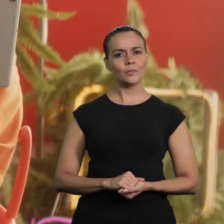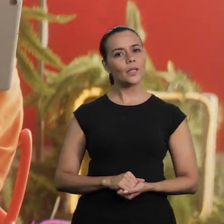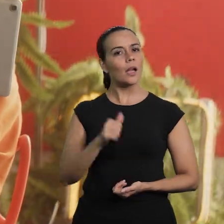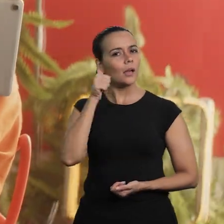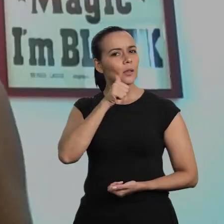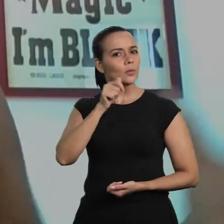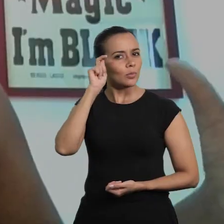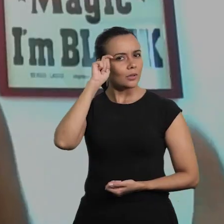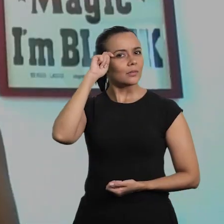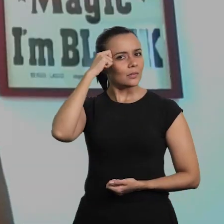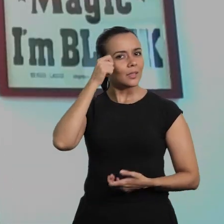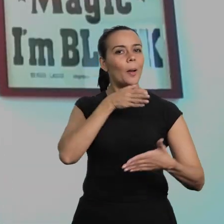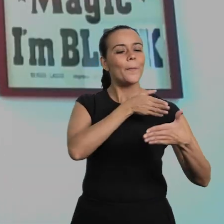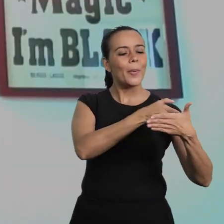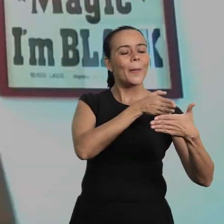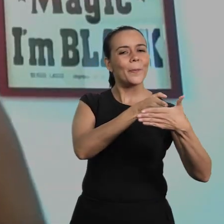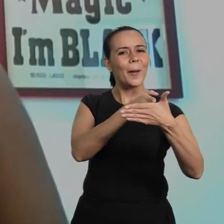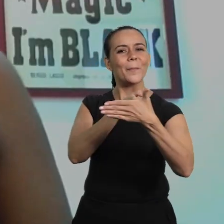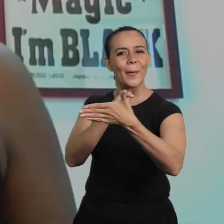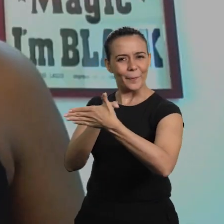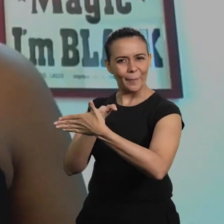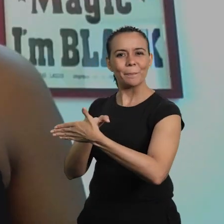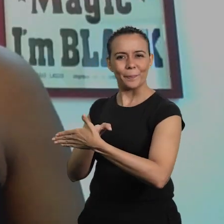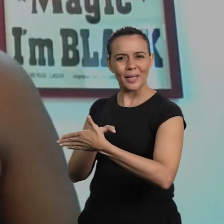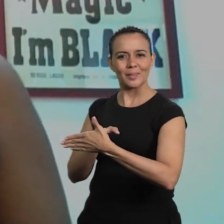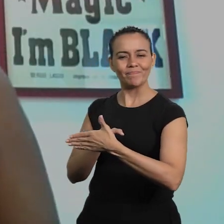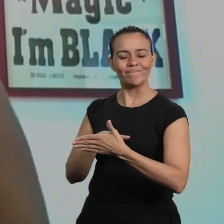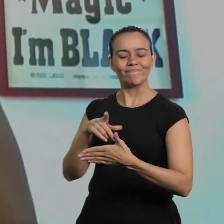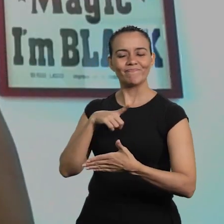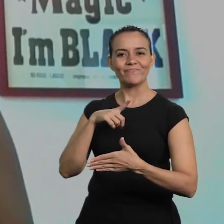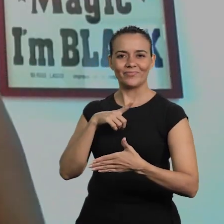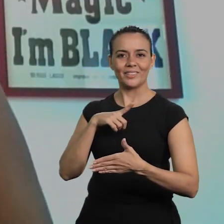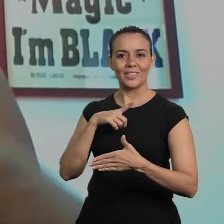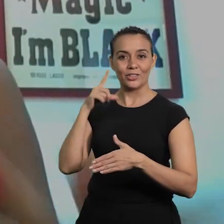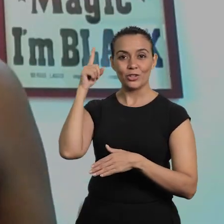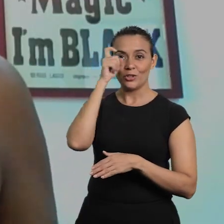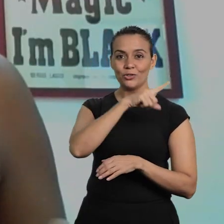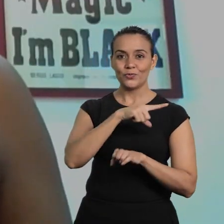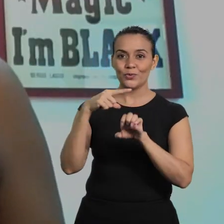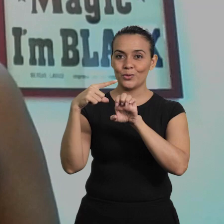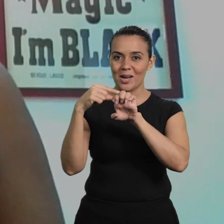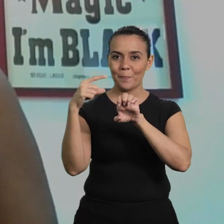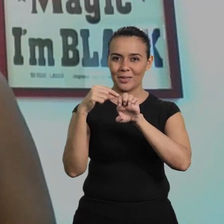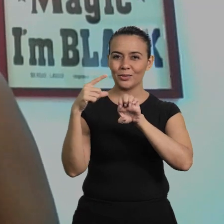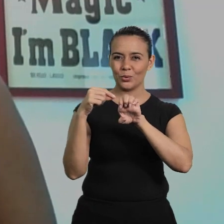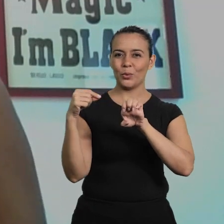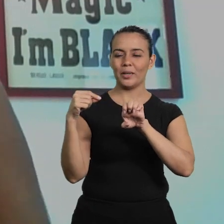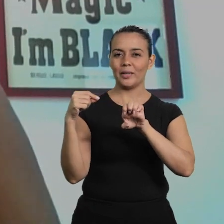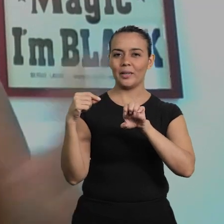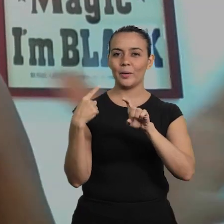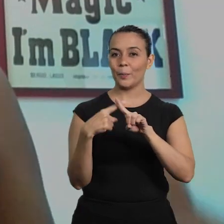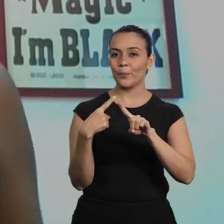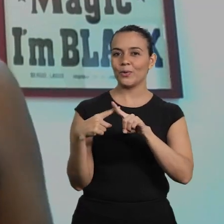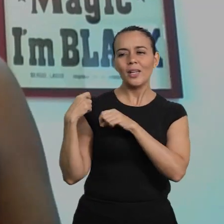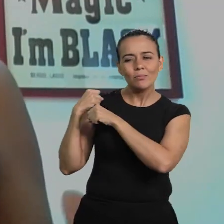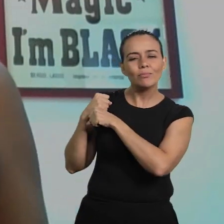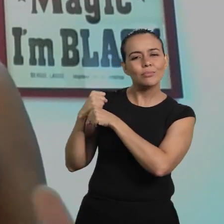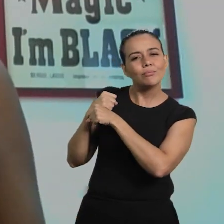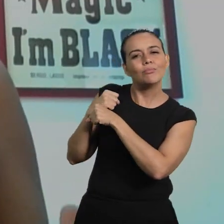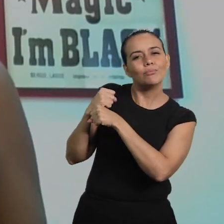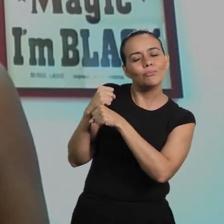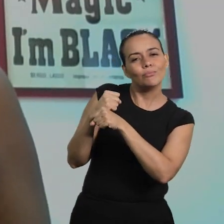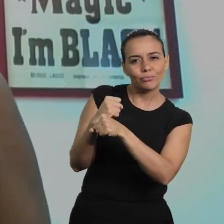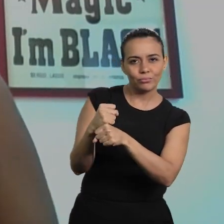As mulheres negras têm inúmeras barreiras no campo do empreendedorismo, embora elas empreendam, né, há muitos anos, desde que